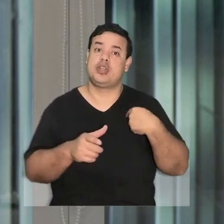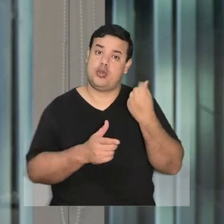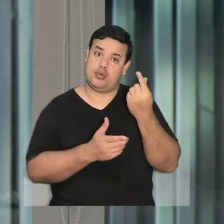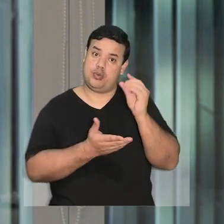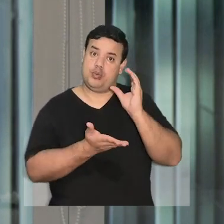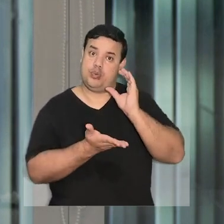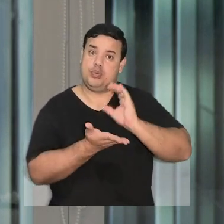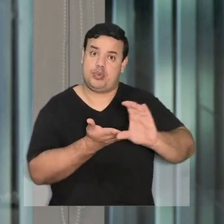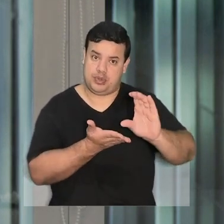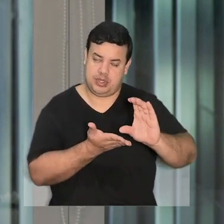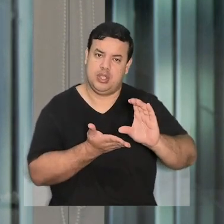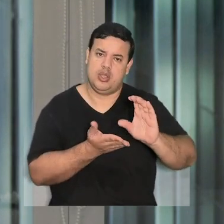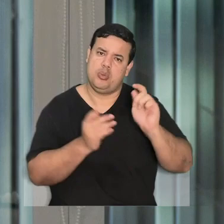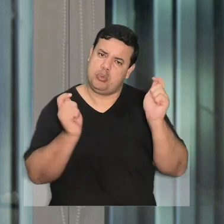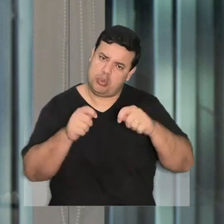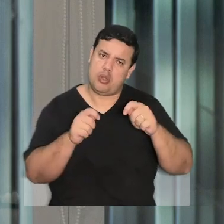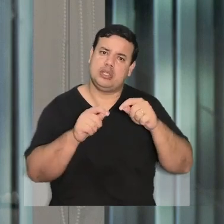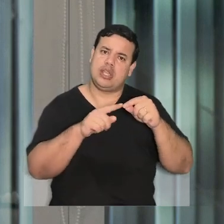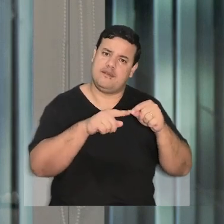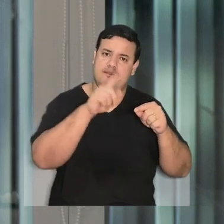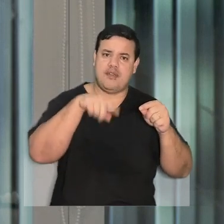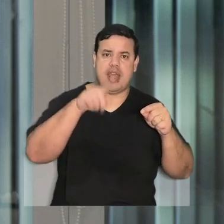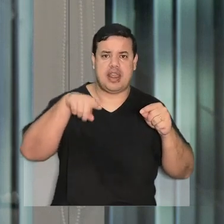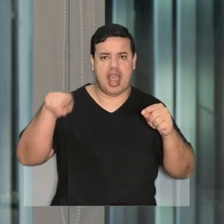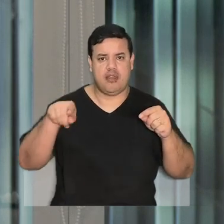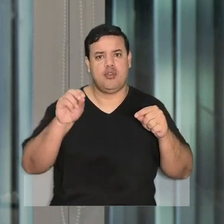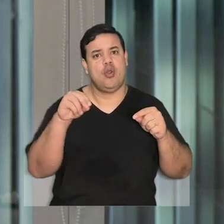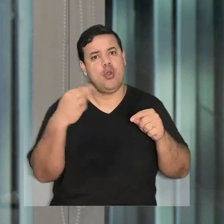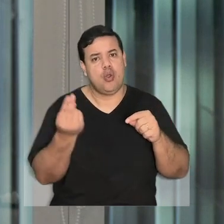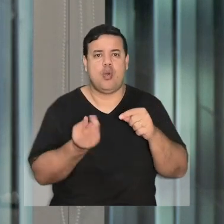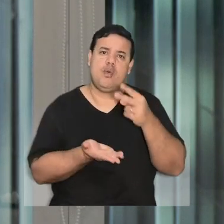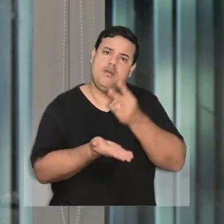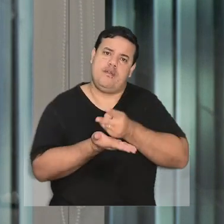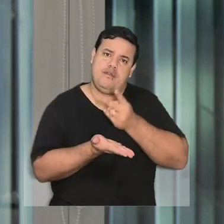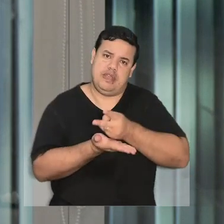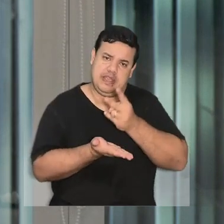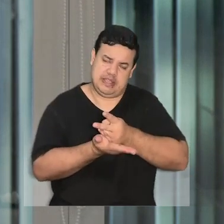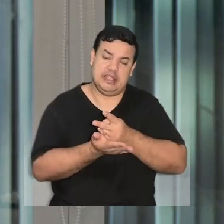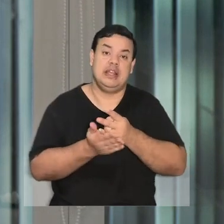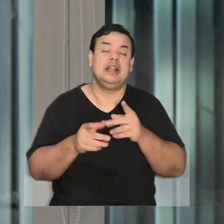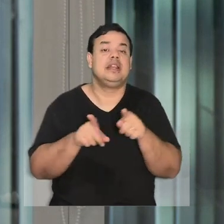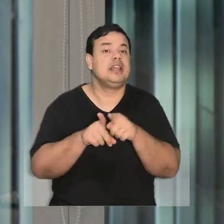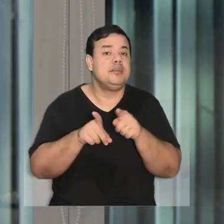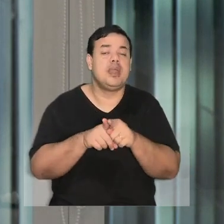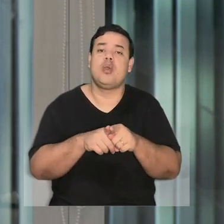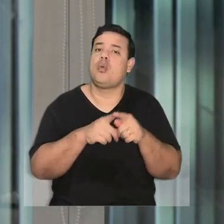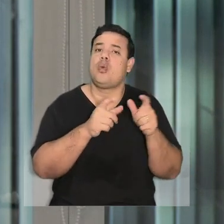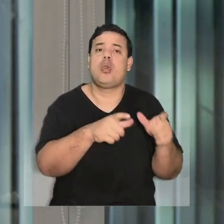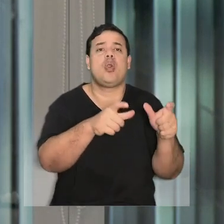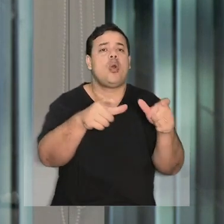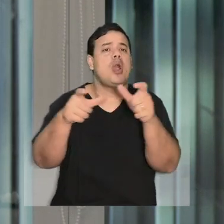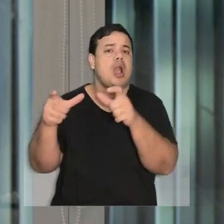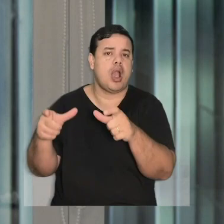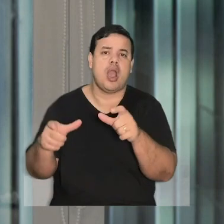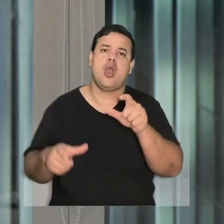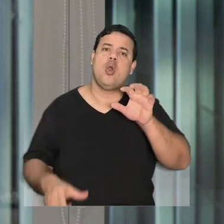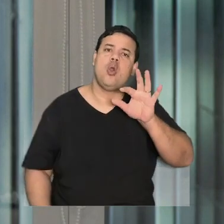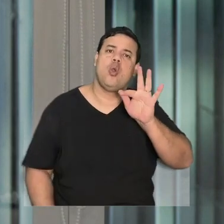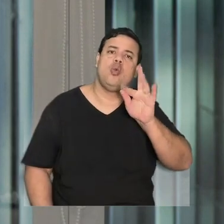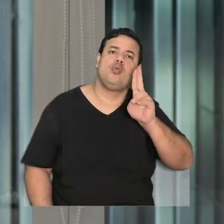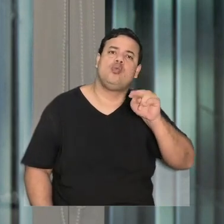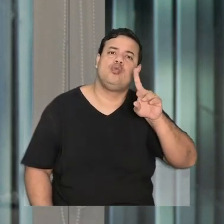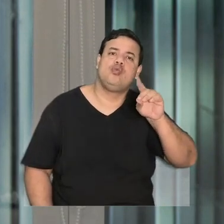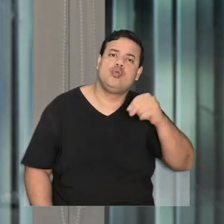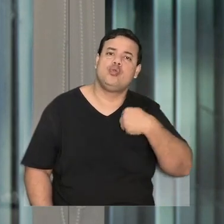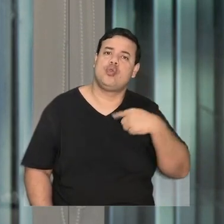viu? Seja na renda variável ou até mesmo na renda fixa. E independente do veículo também, inclusive na